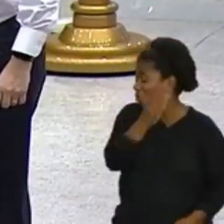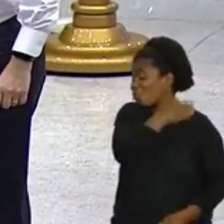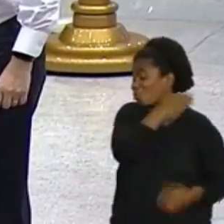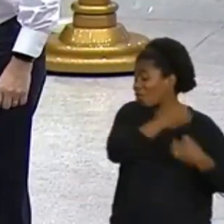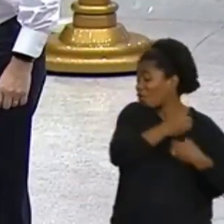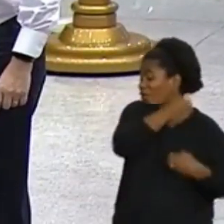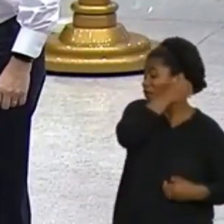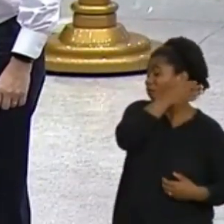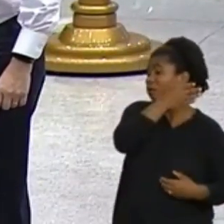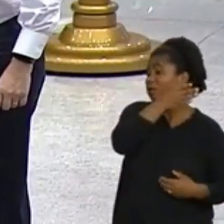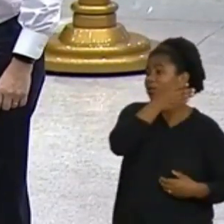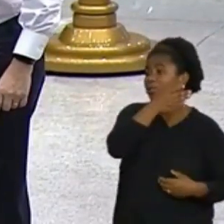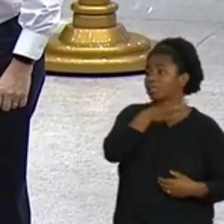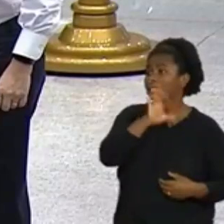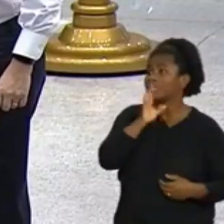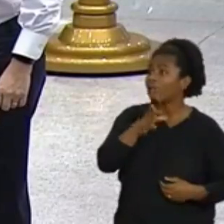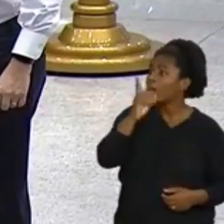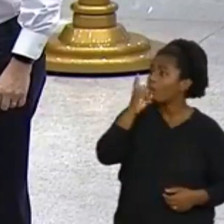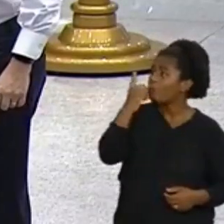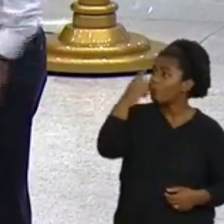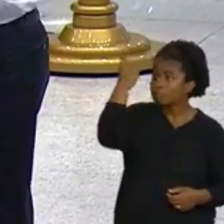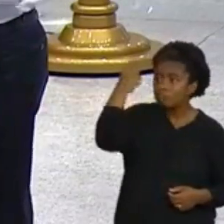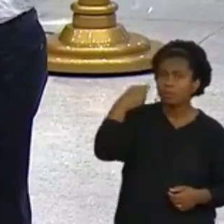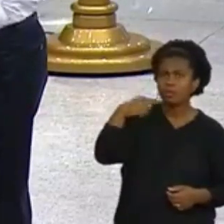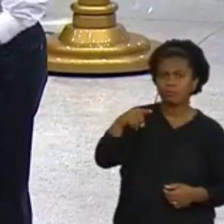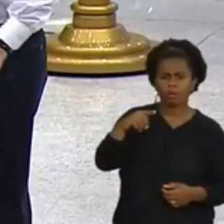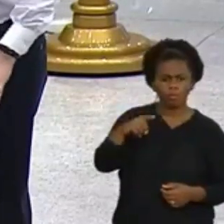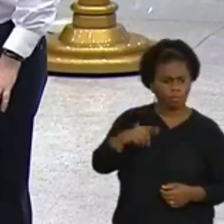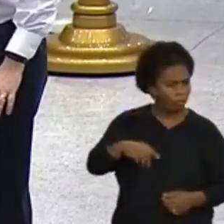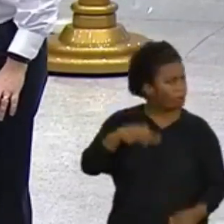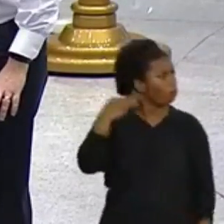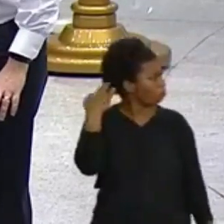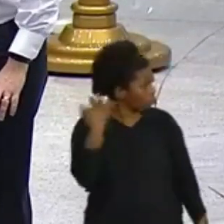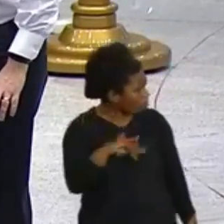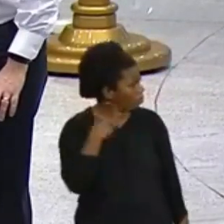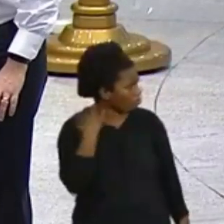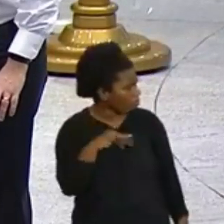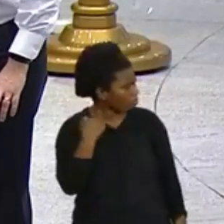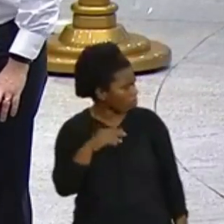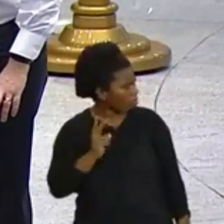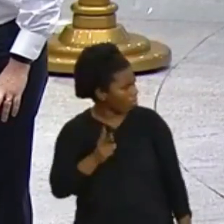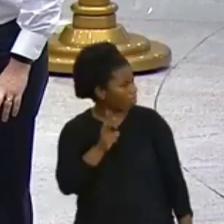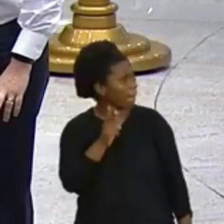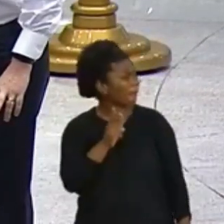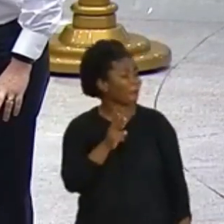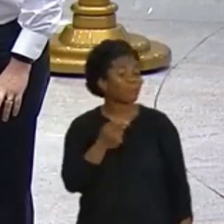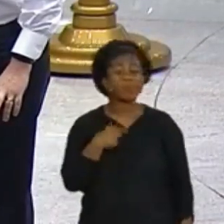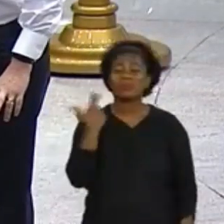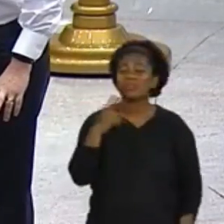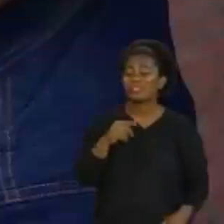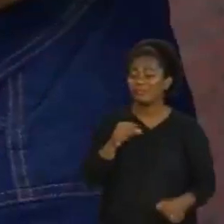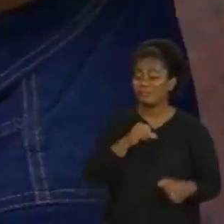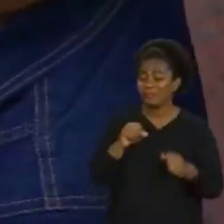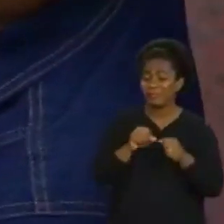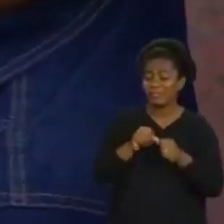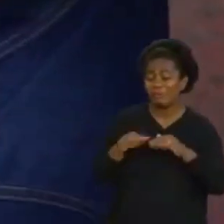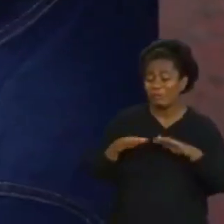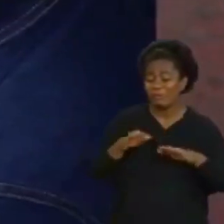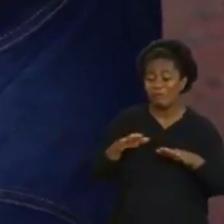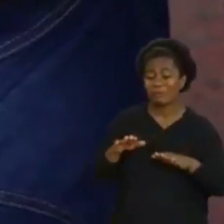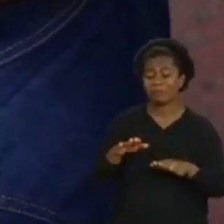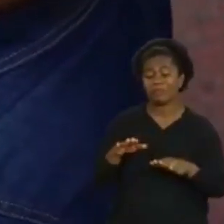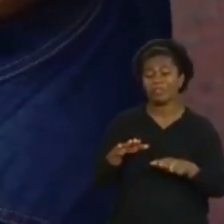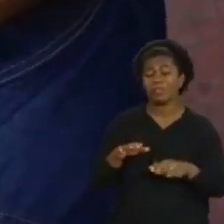Muita. Vai fazer 1 semana. Com dor direto? Dor direto. Não estava nem podendo fazer assim, que dói muito, estava doendo